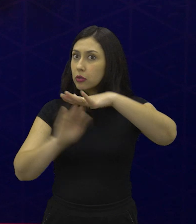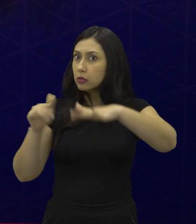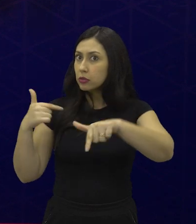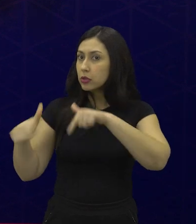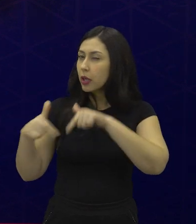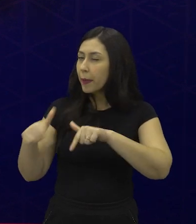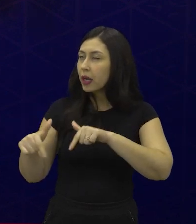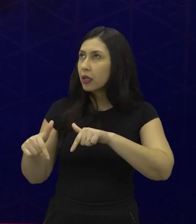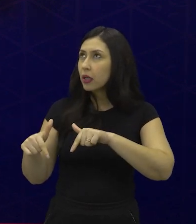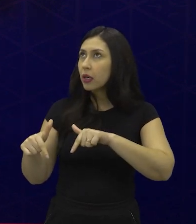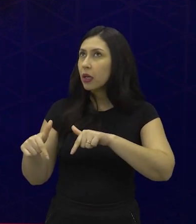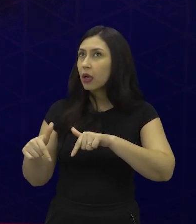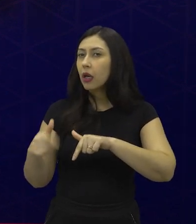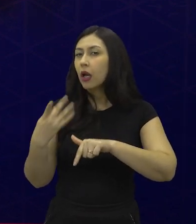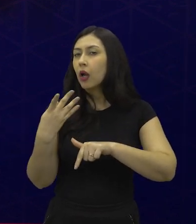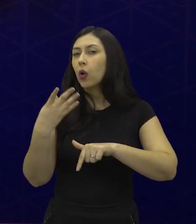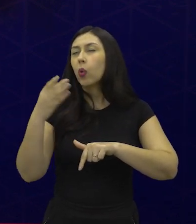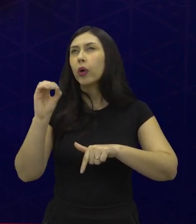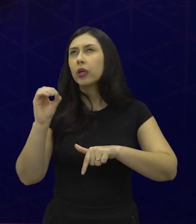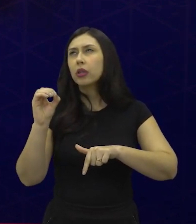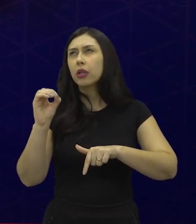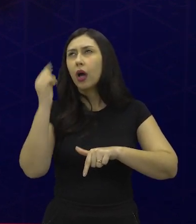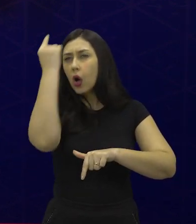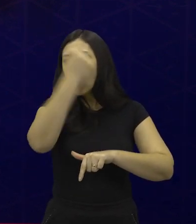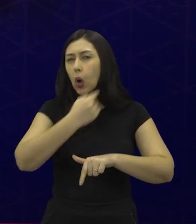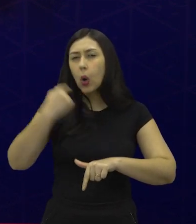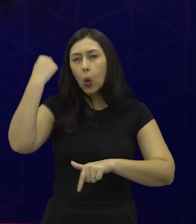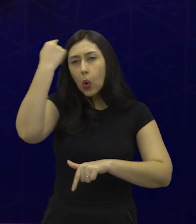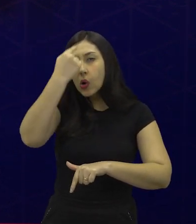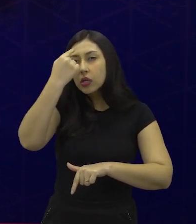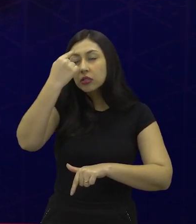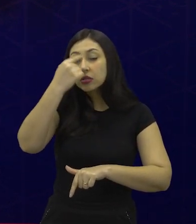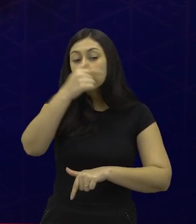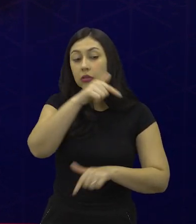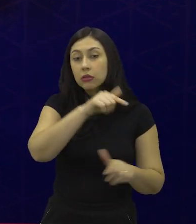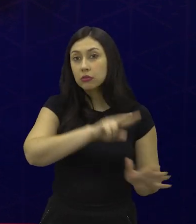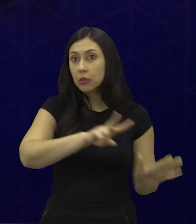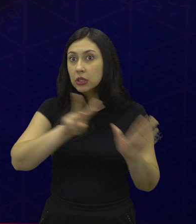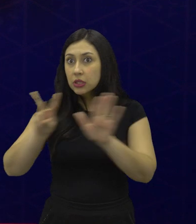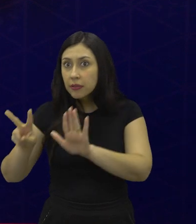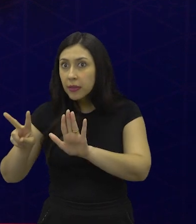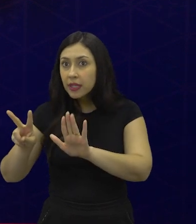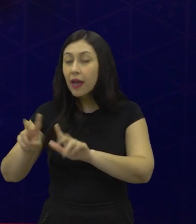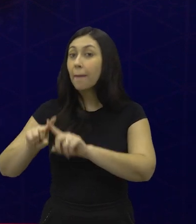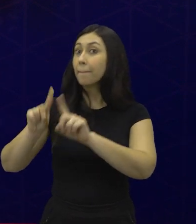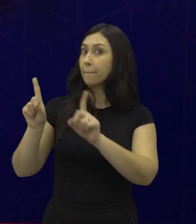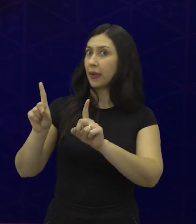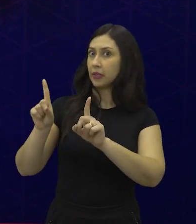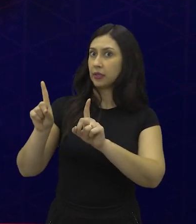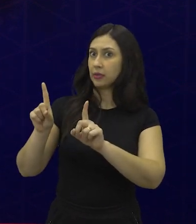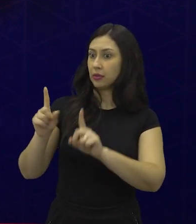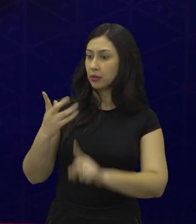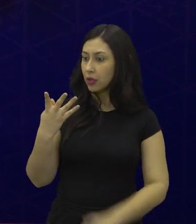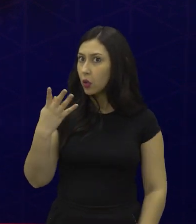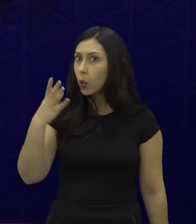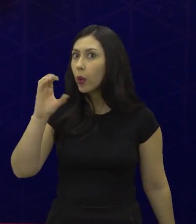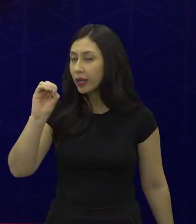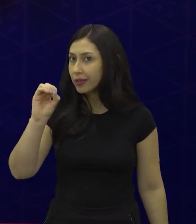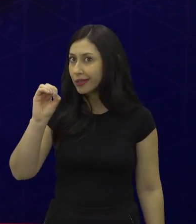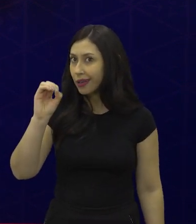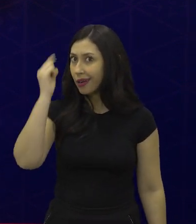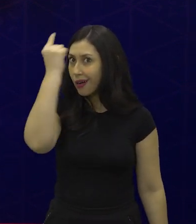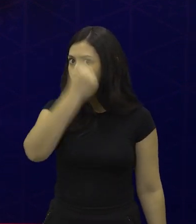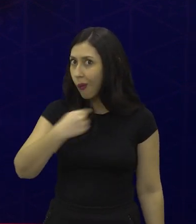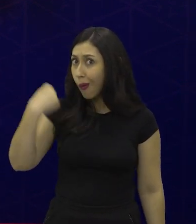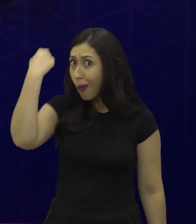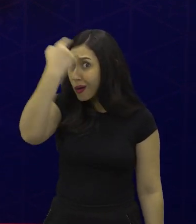por exemplo, é 40 aulas por semana, algo assim. Só que para você dar 40 aulas por semana,